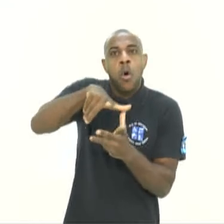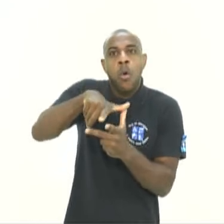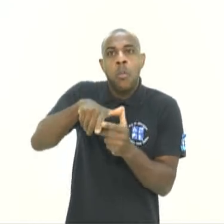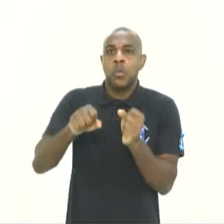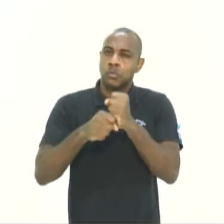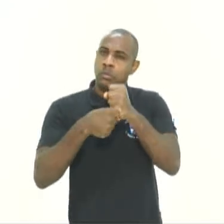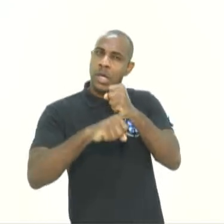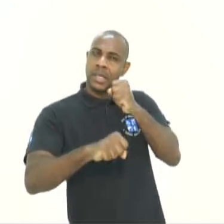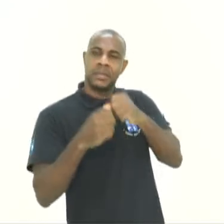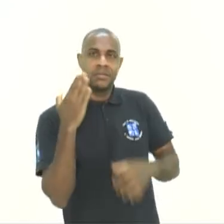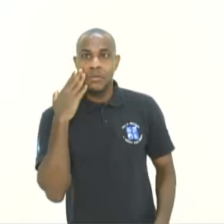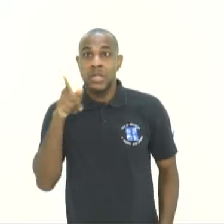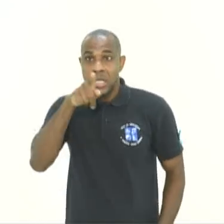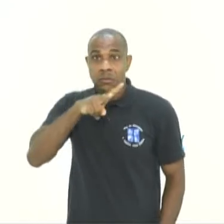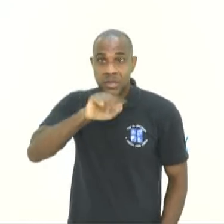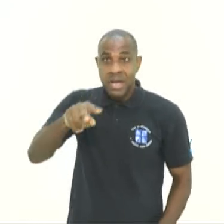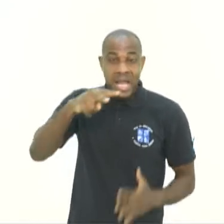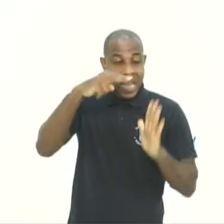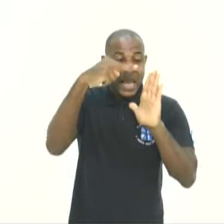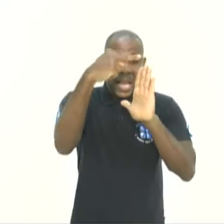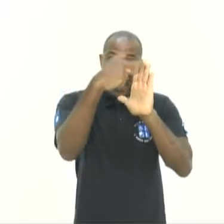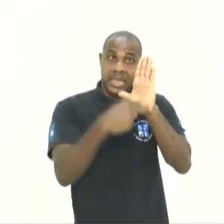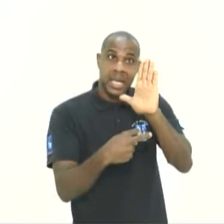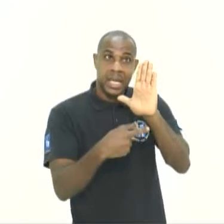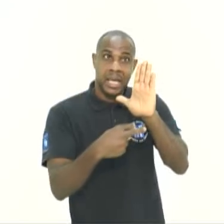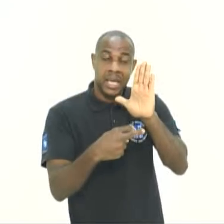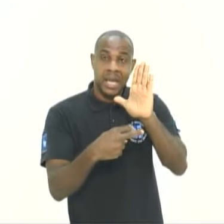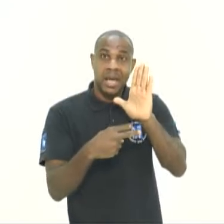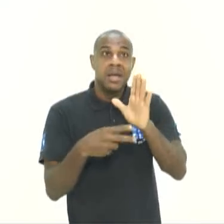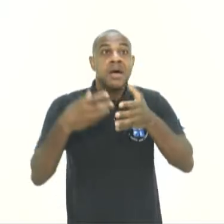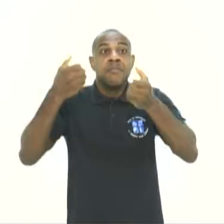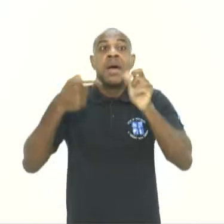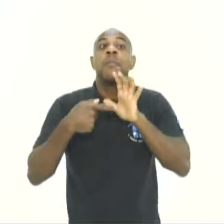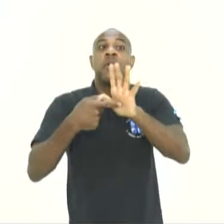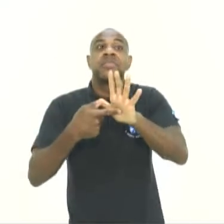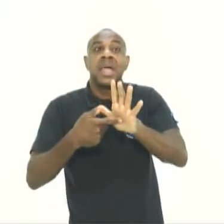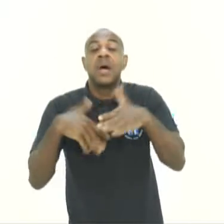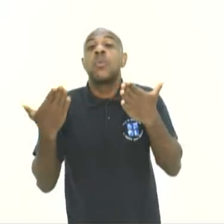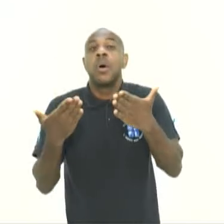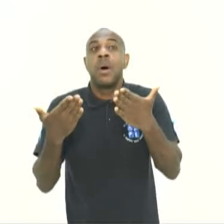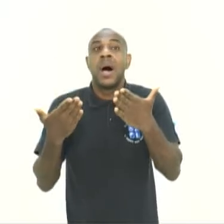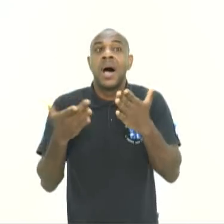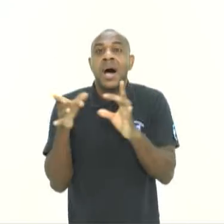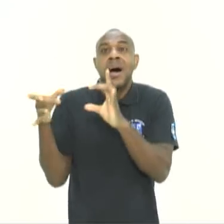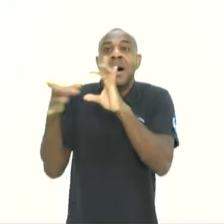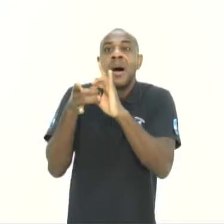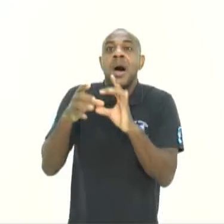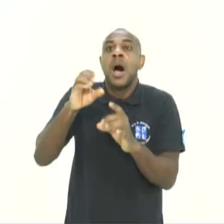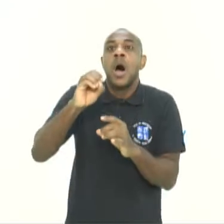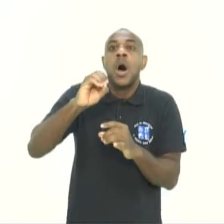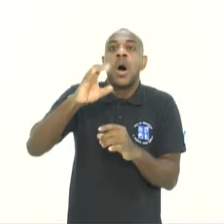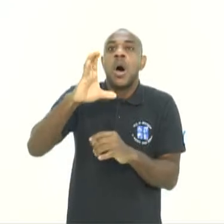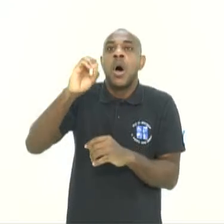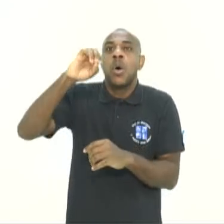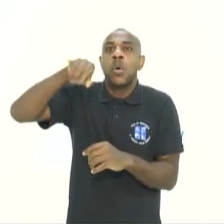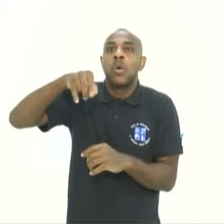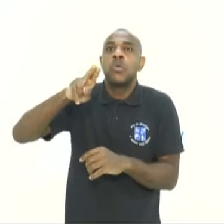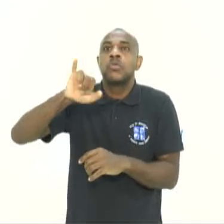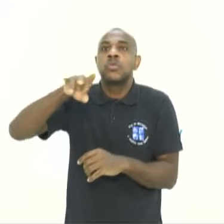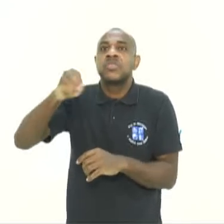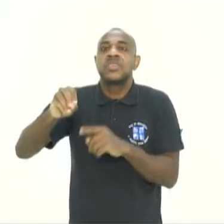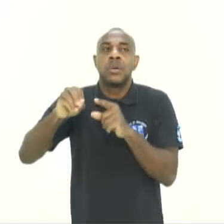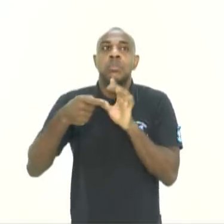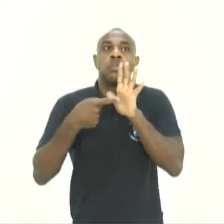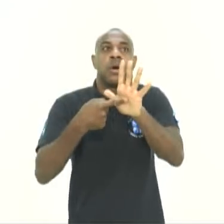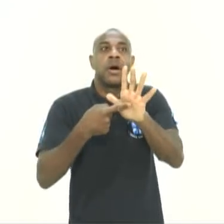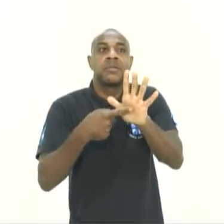leitura deste poema e vai dizer a conjunção destacada. Eu tenho aqui qual é a conjunção? O e, certo?